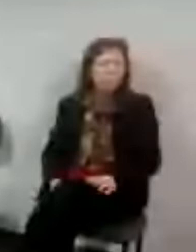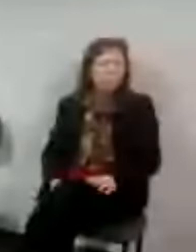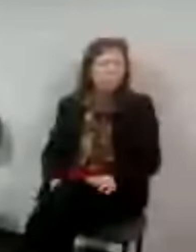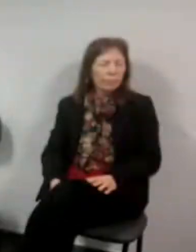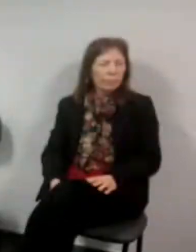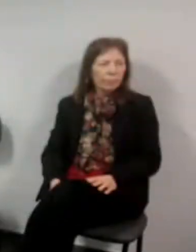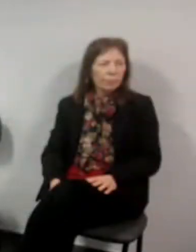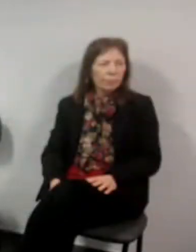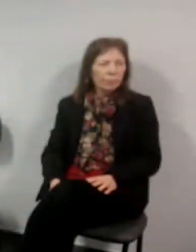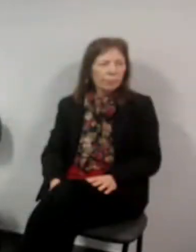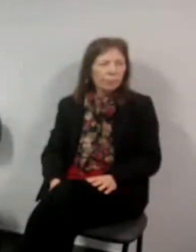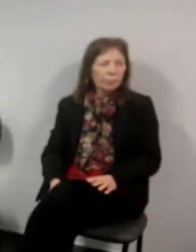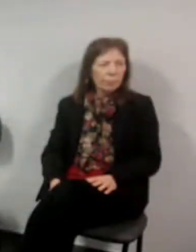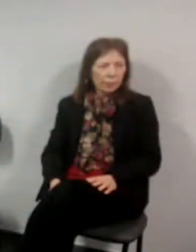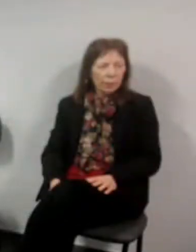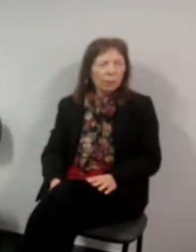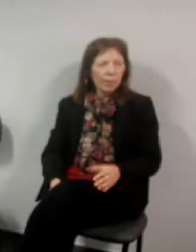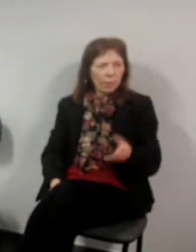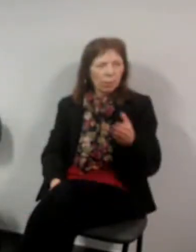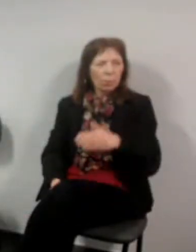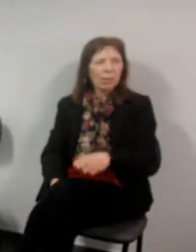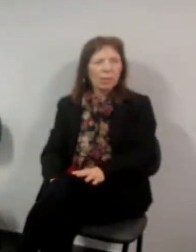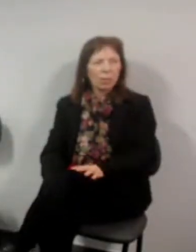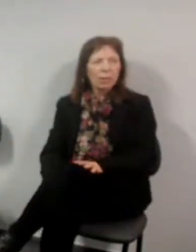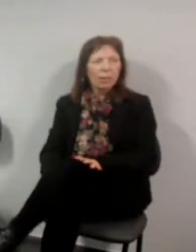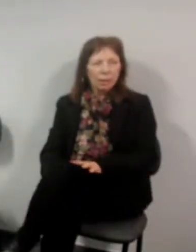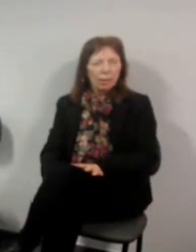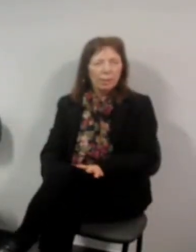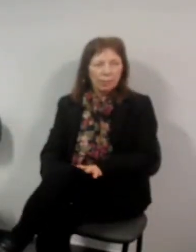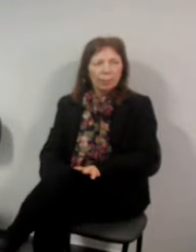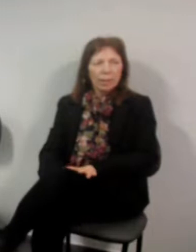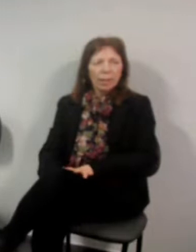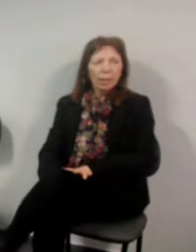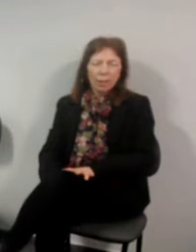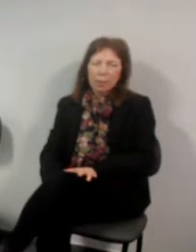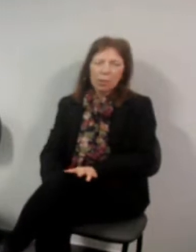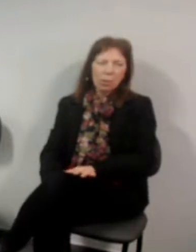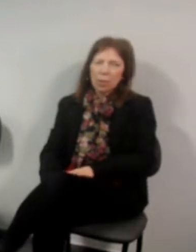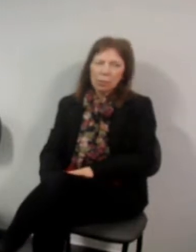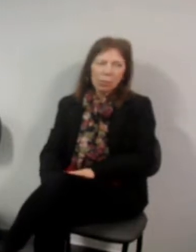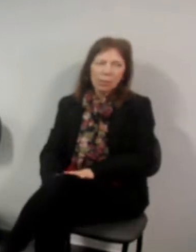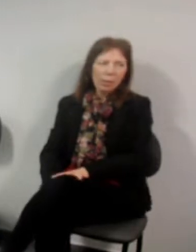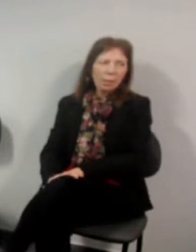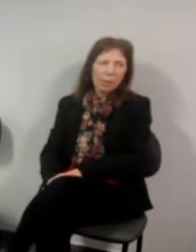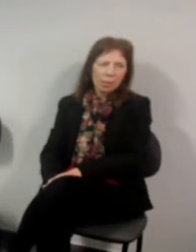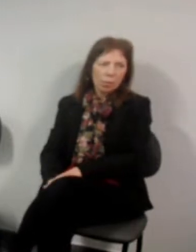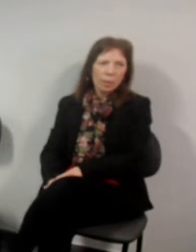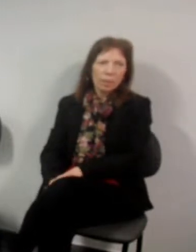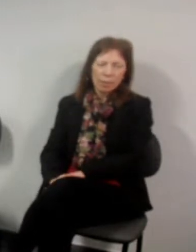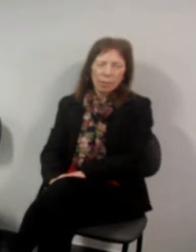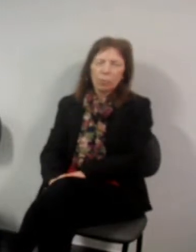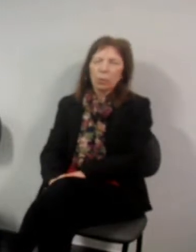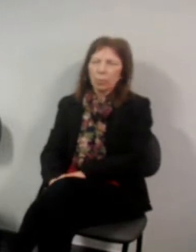Tomar antibiótico, toma também um repositor de flora. então, mas é Que é melhor. Exato, tem que estar sempre ali. a maioria dos médicos não se atenta para isso.